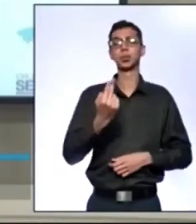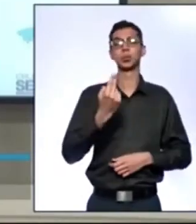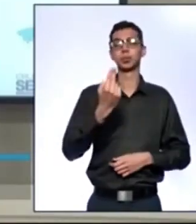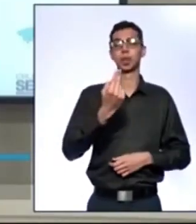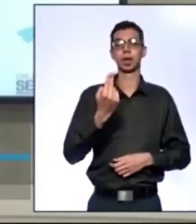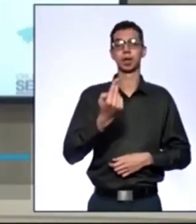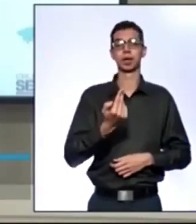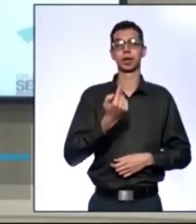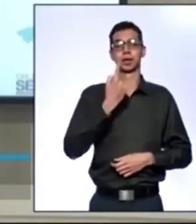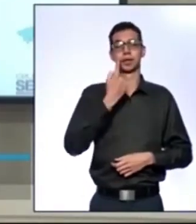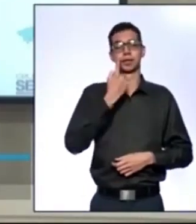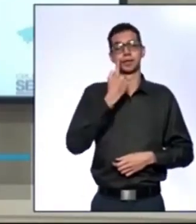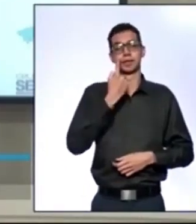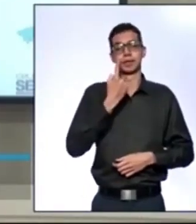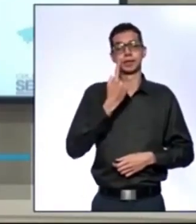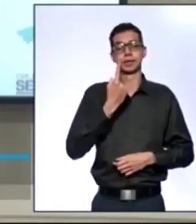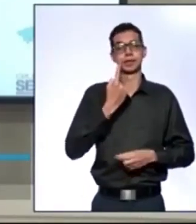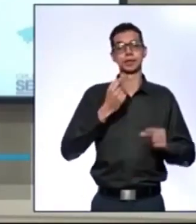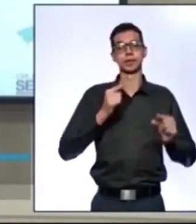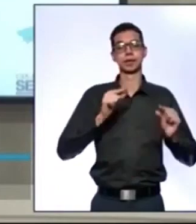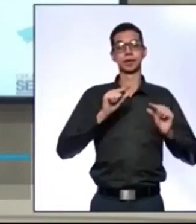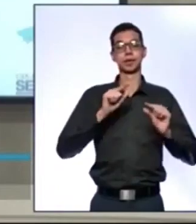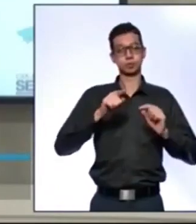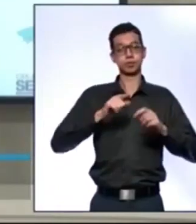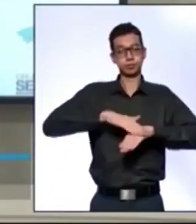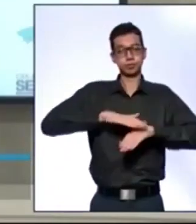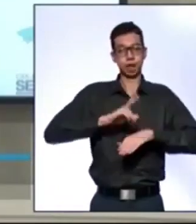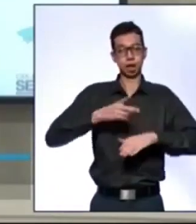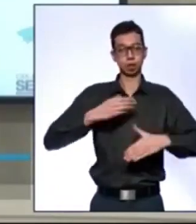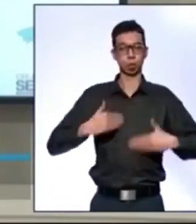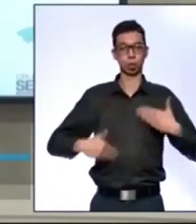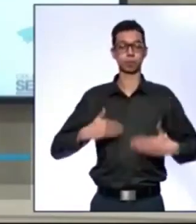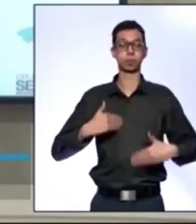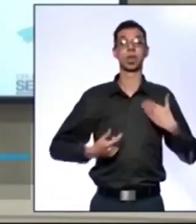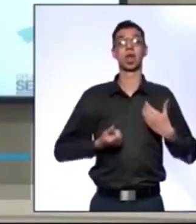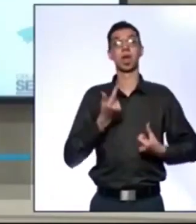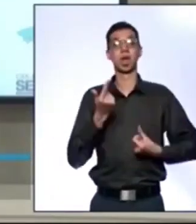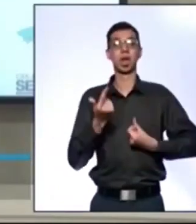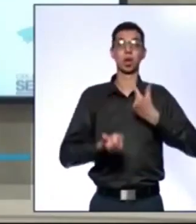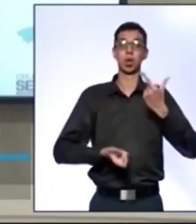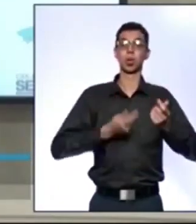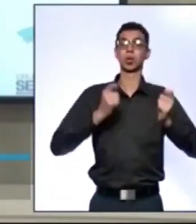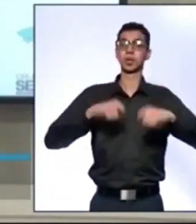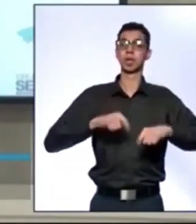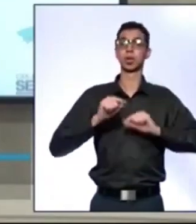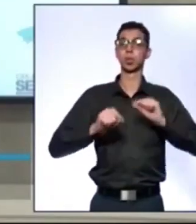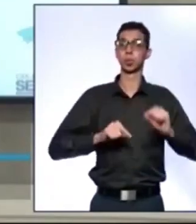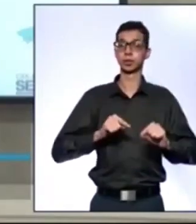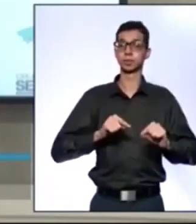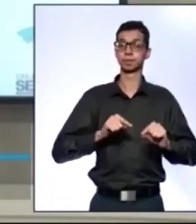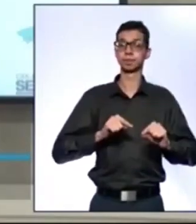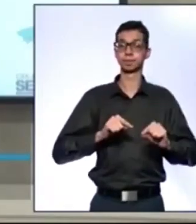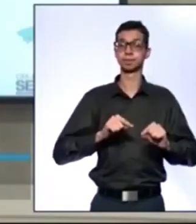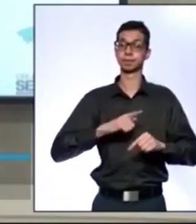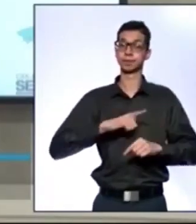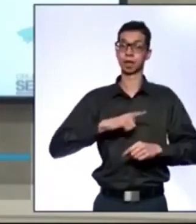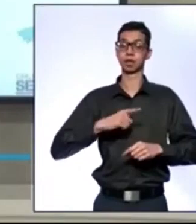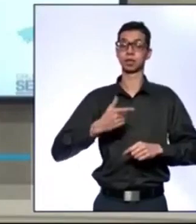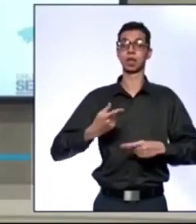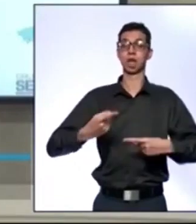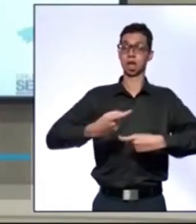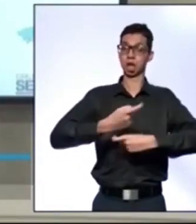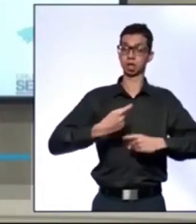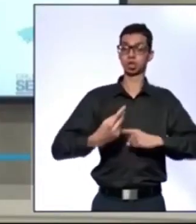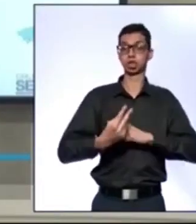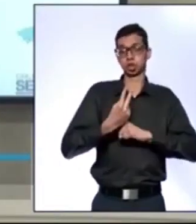Mas ele está lá, você produziu. Alguns deles vão encontrar o antígeno específico. Vai ter interação quando você entrar